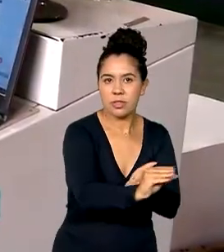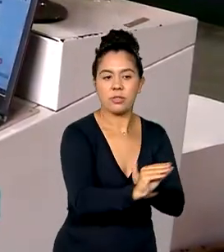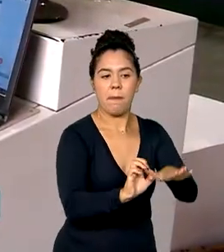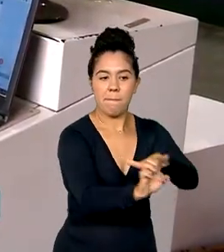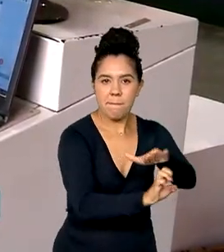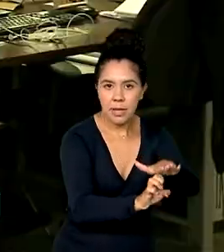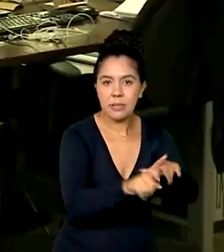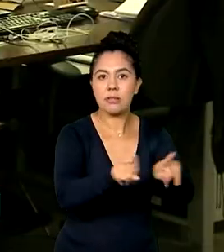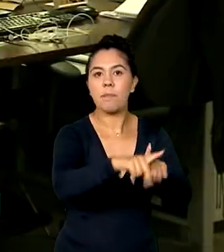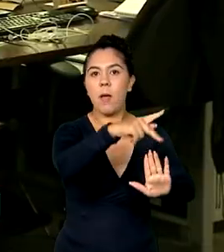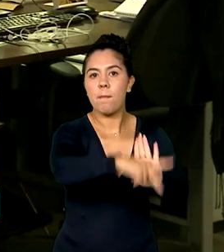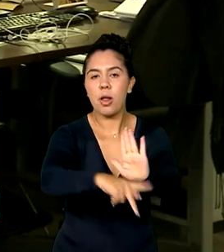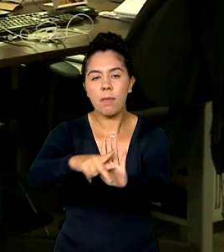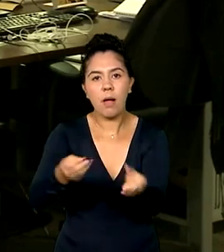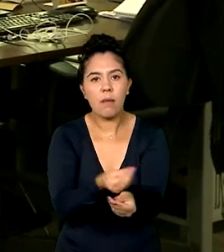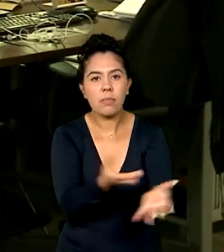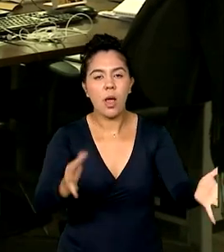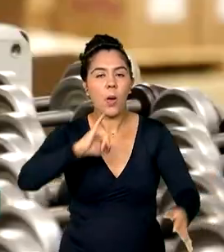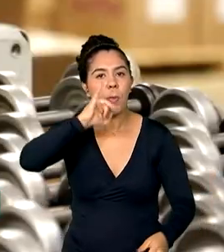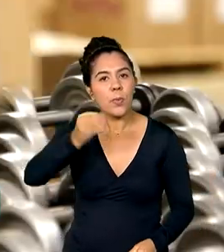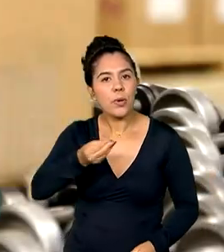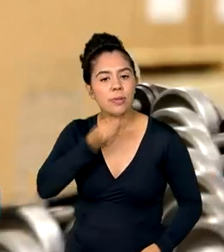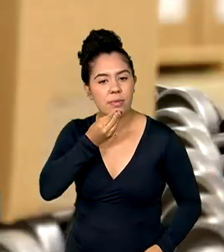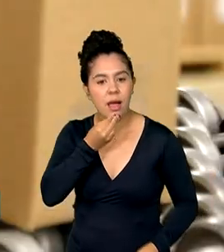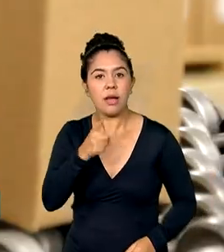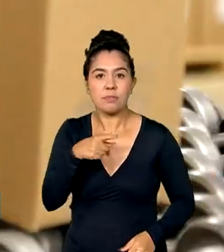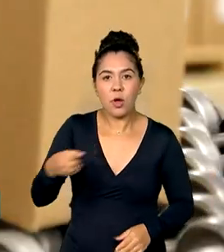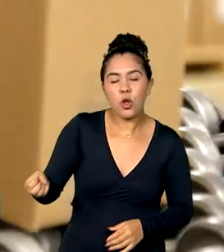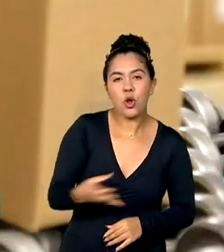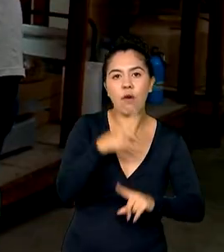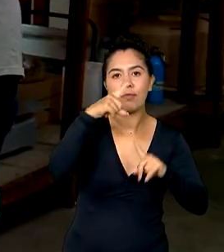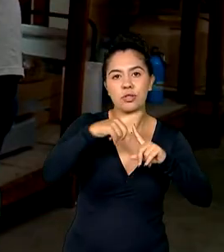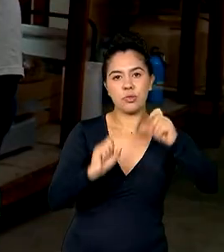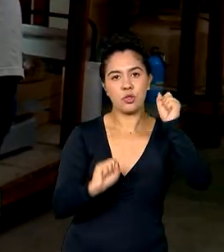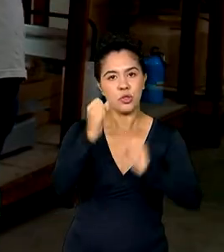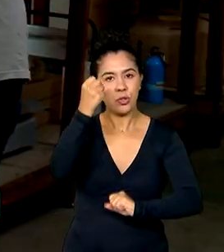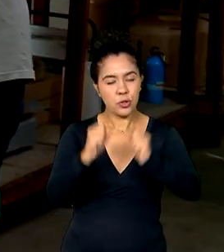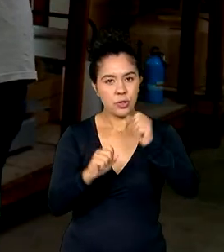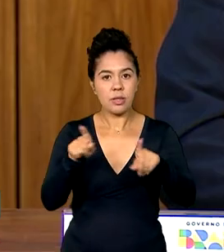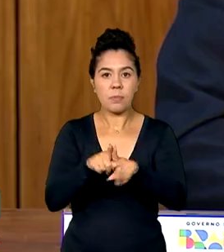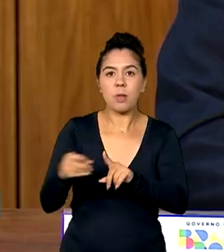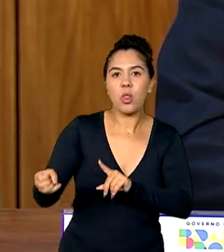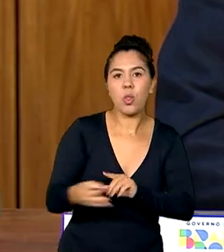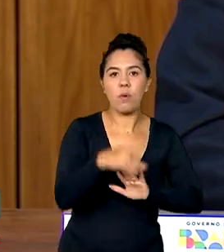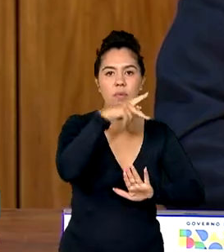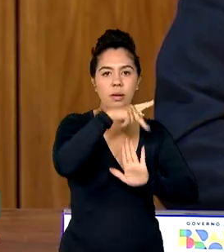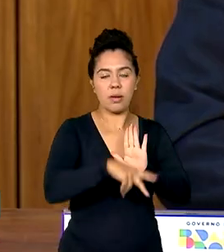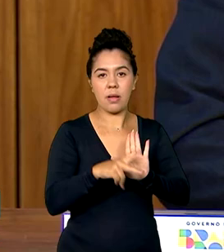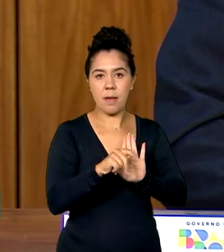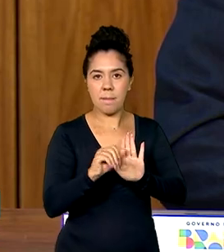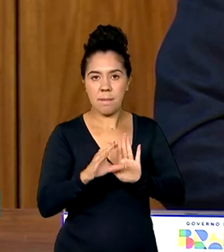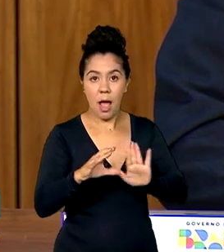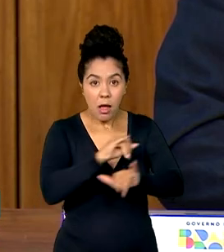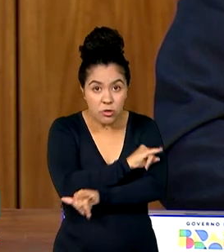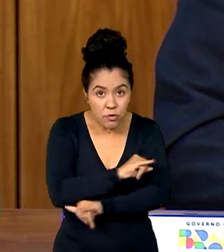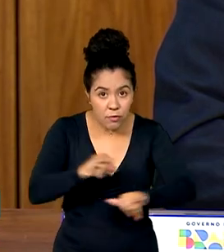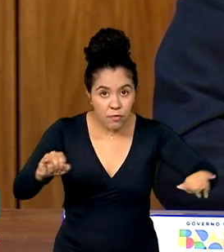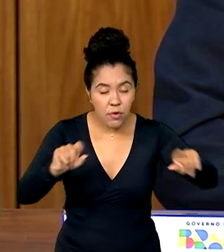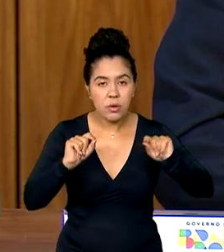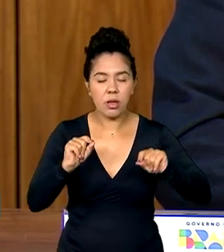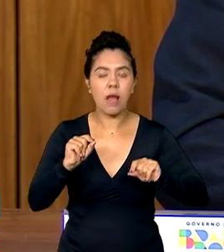projetos, incluindo oportunidades relacionadas à nova indústria Brasil e ao novo PAC. E anunciou que, em breve,